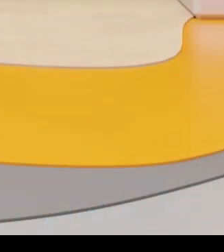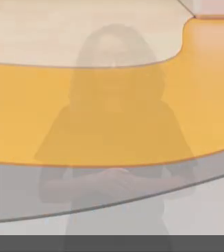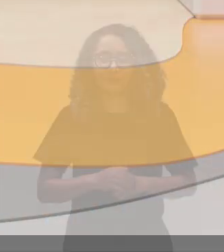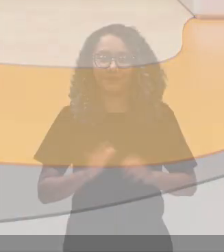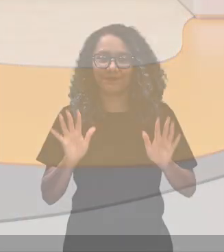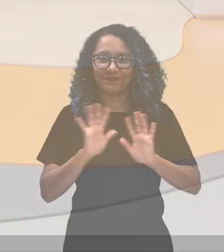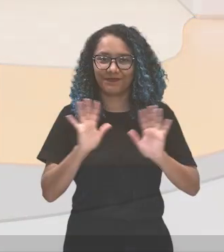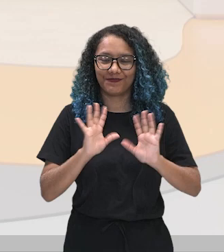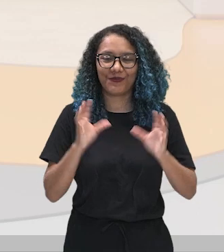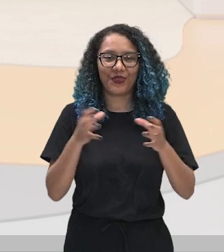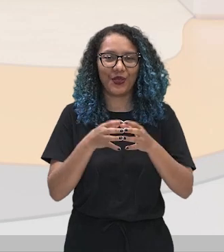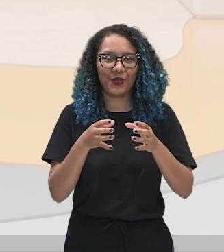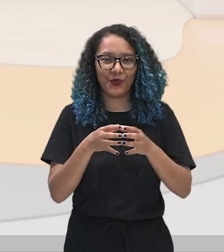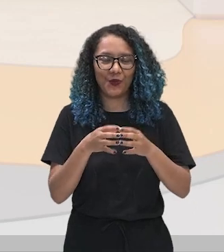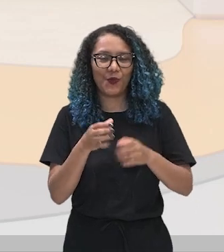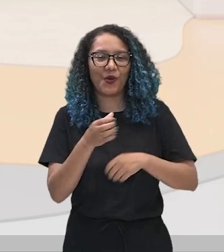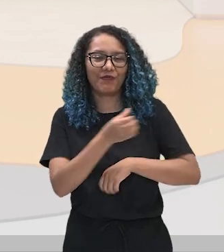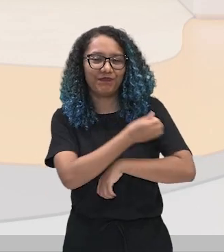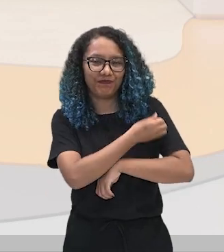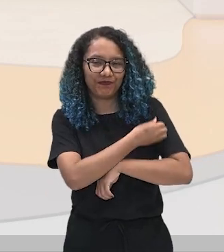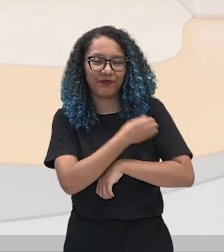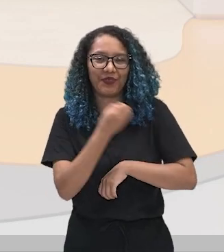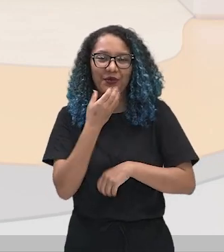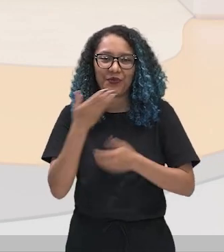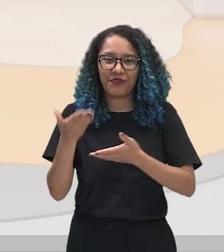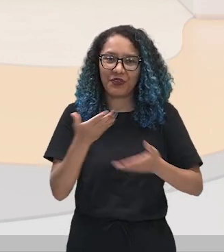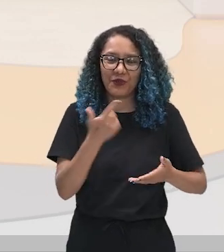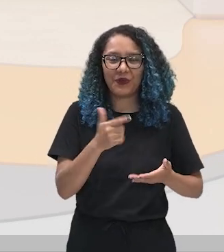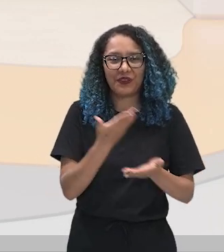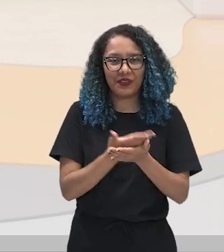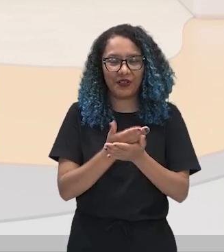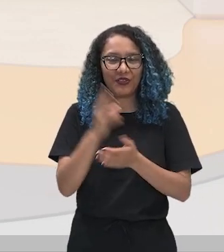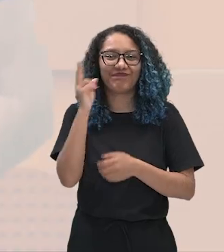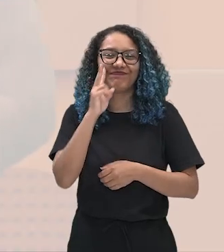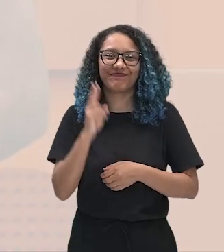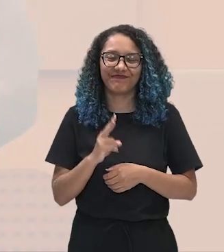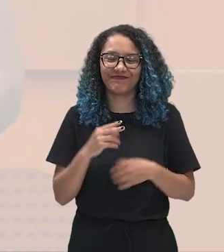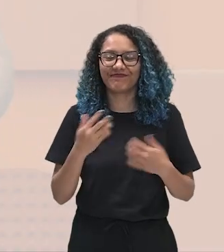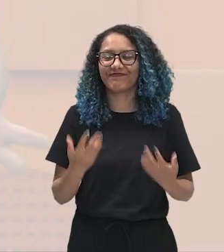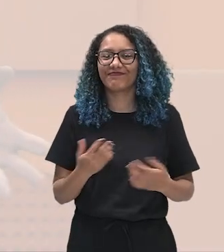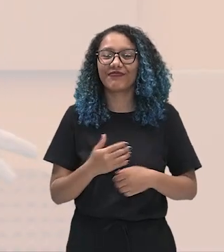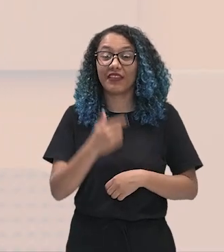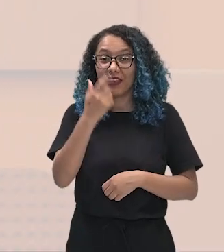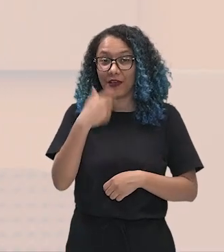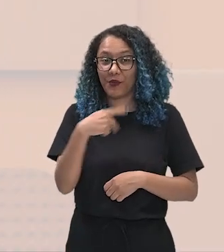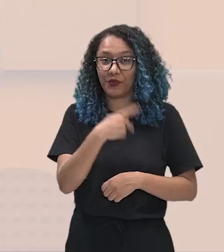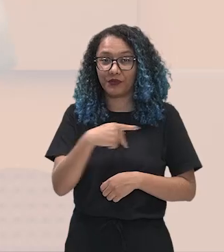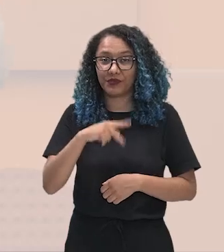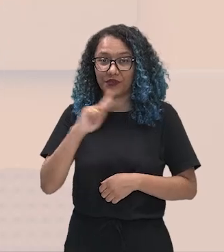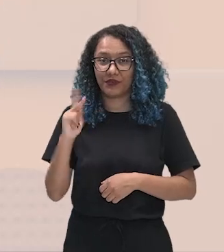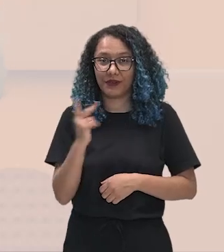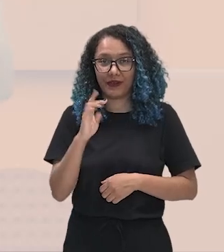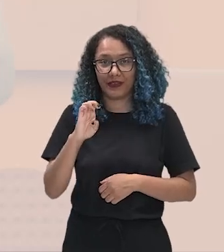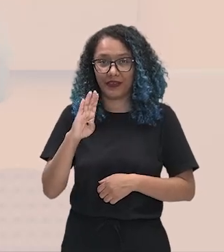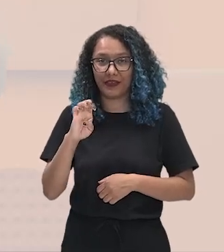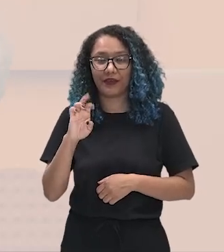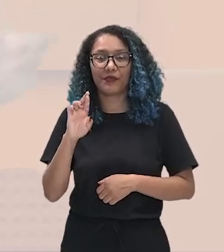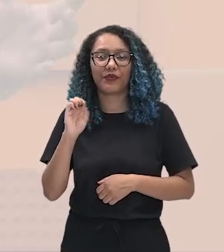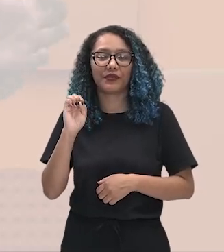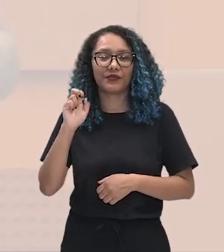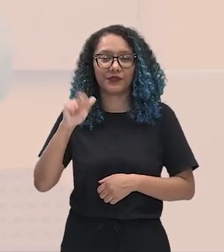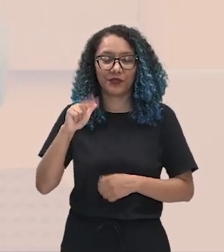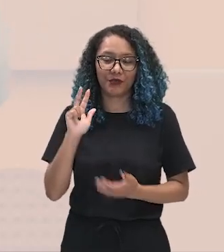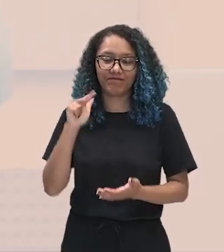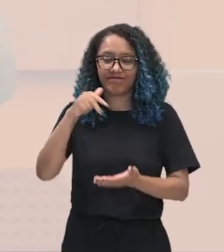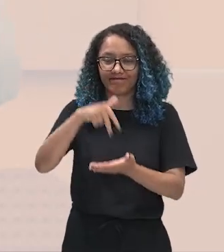turminha do sexto ano, sejam todos bem-vindos a mais uma aula de História. Eu sou o professor Eberson Cardoso, serei o